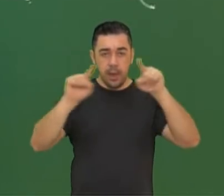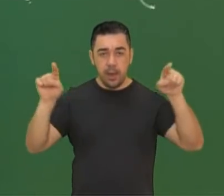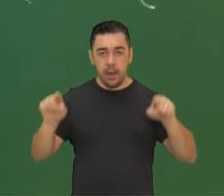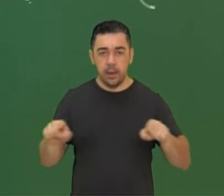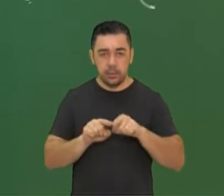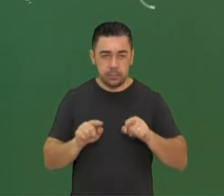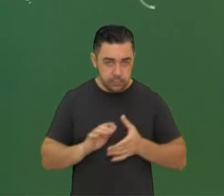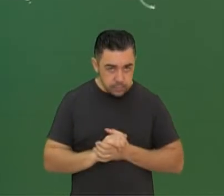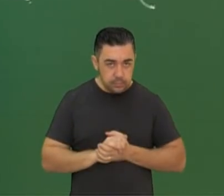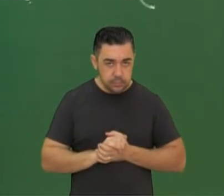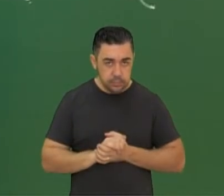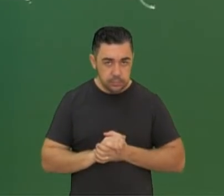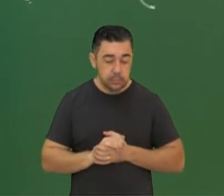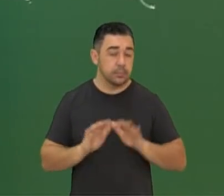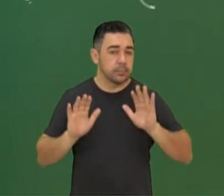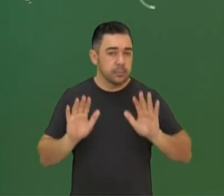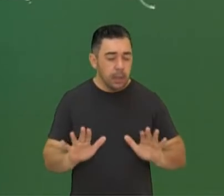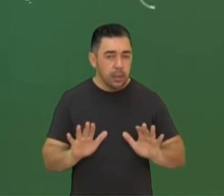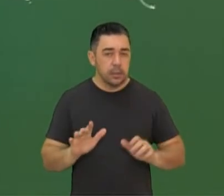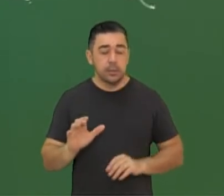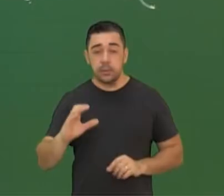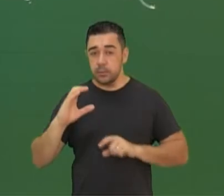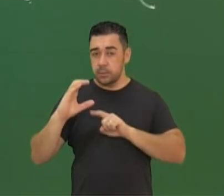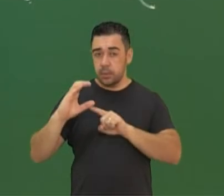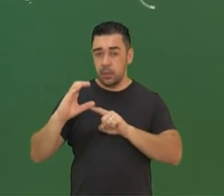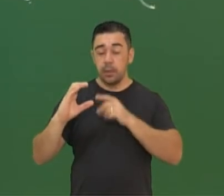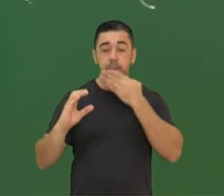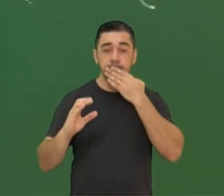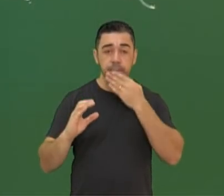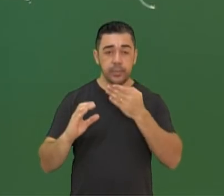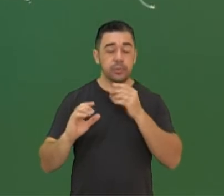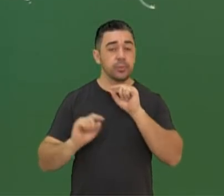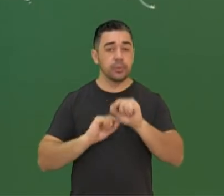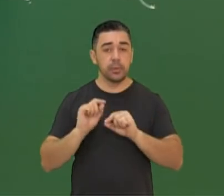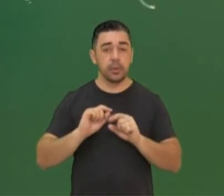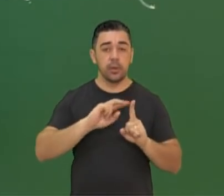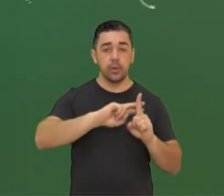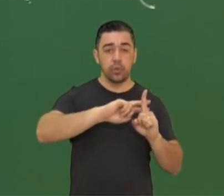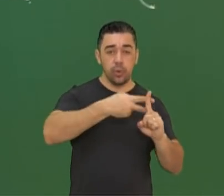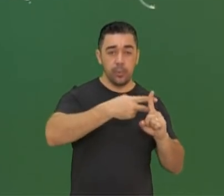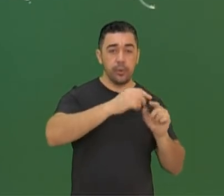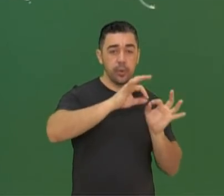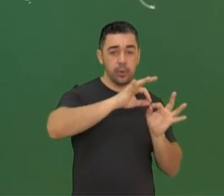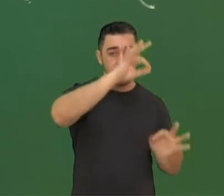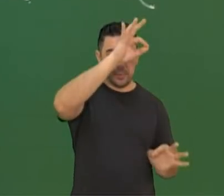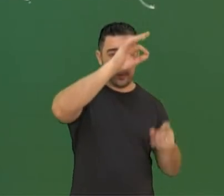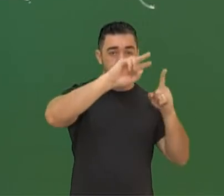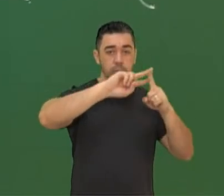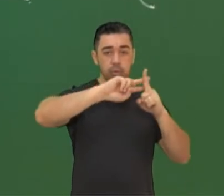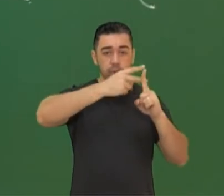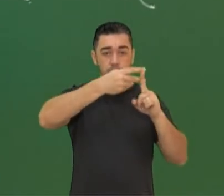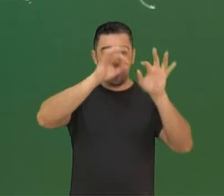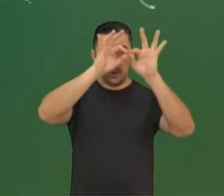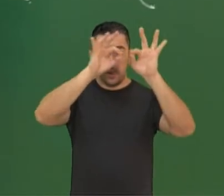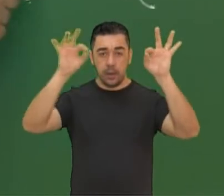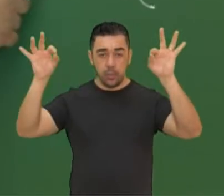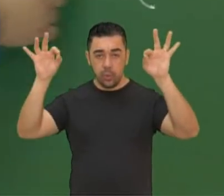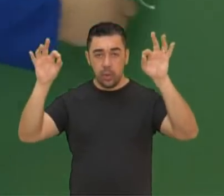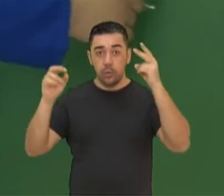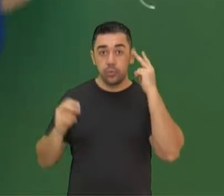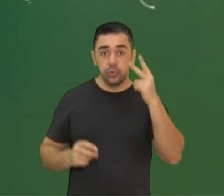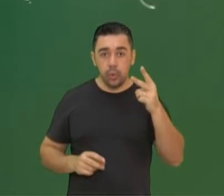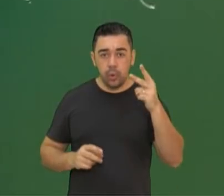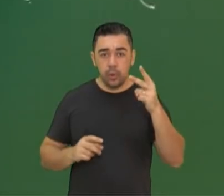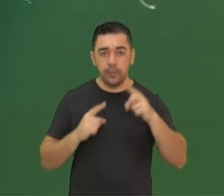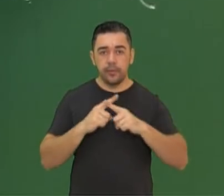inicial. Na letra C, o que acontece? Foi pedido para duplicar o comprimento e a largura. Quando eu duplico o